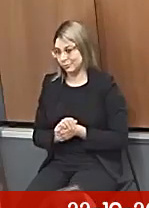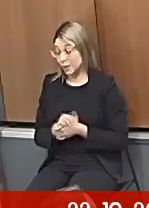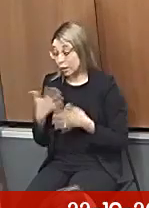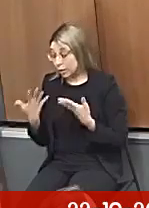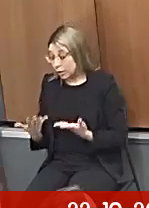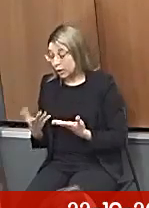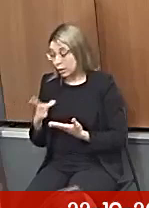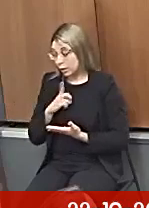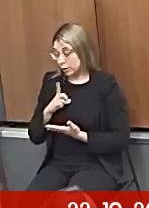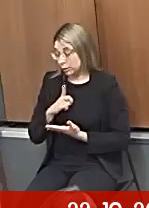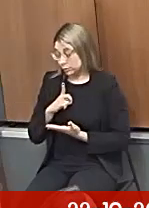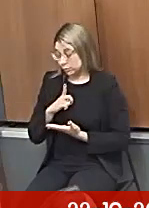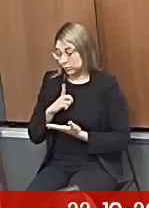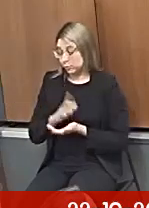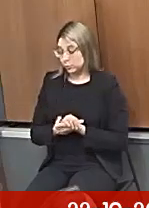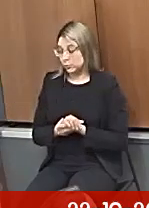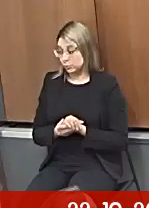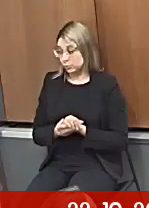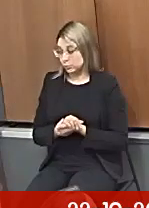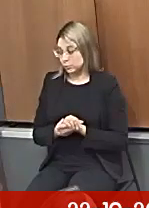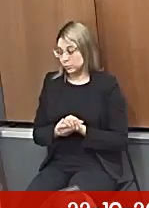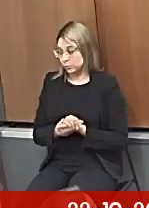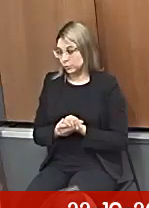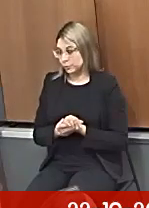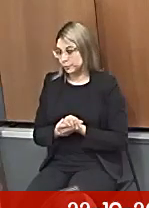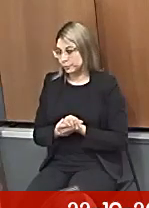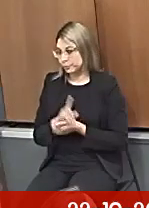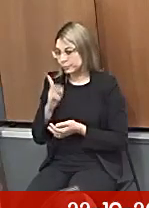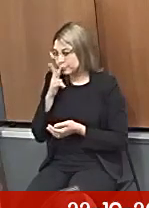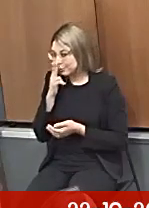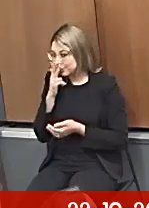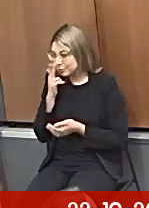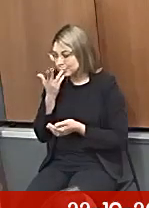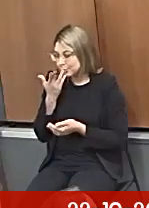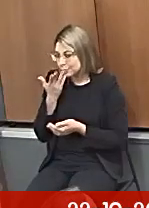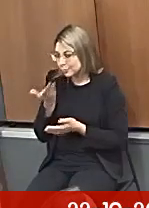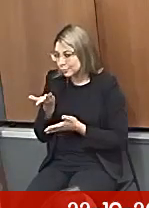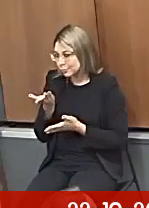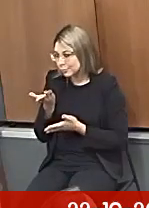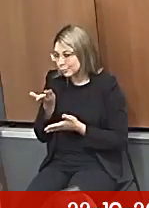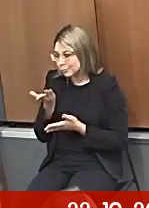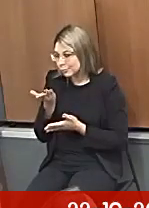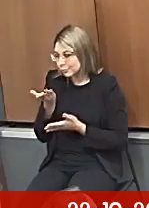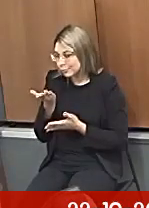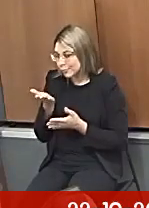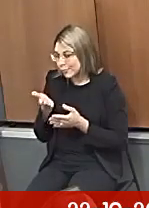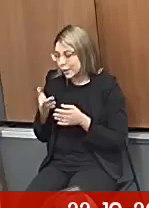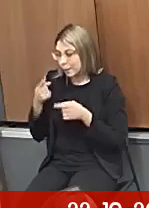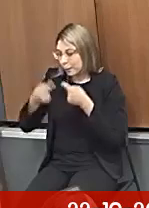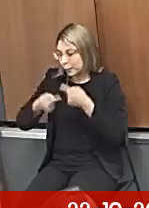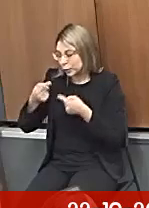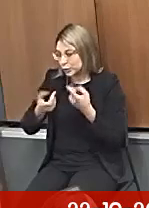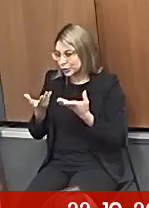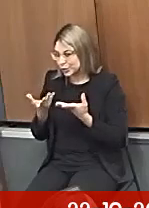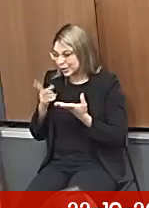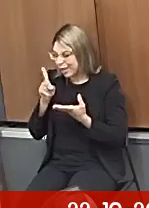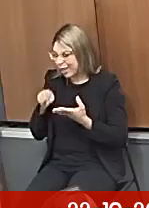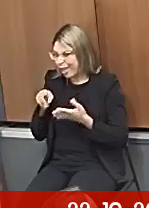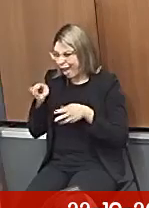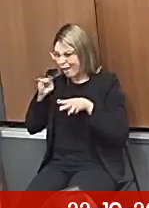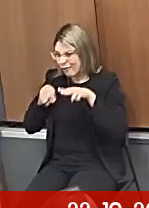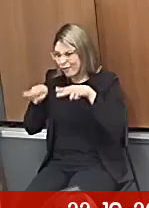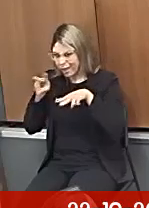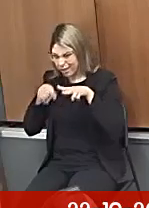Nós temos aqui uma sutil política, que é a tal da